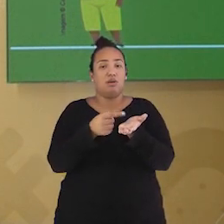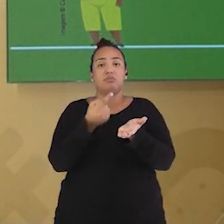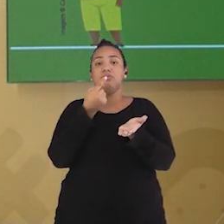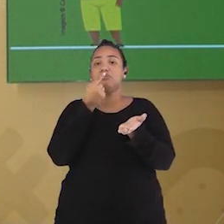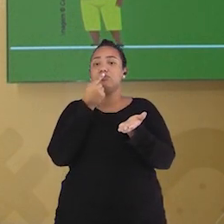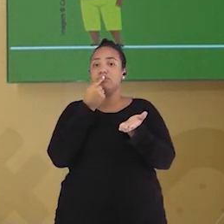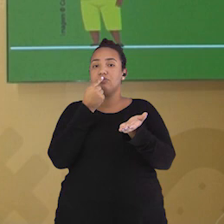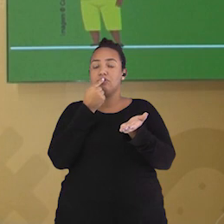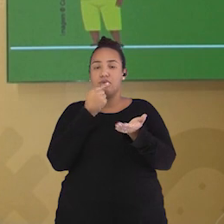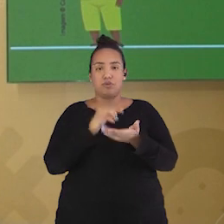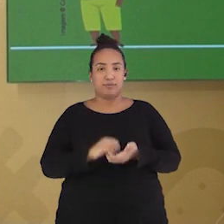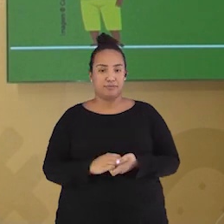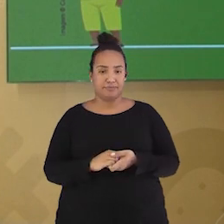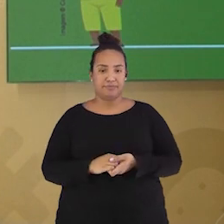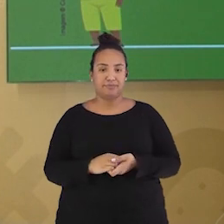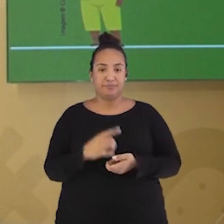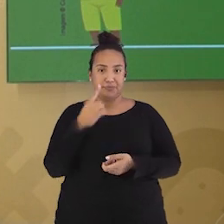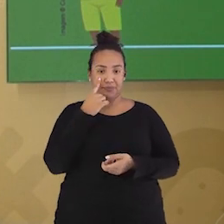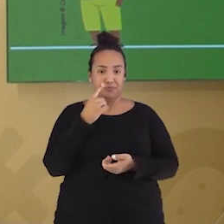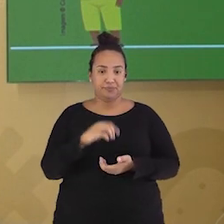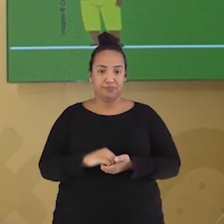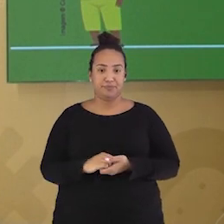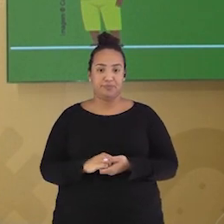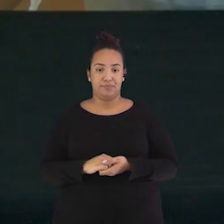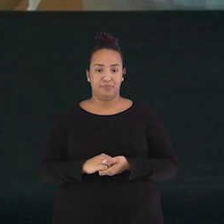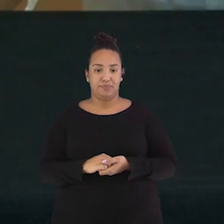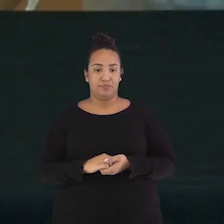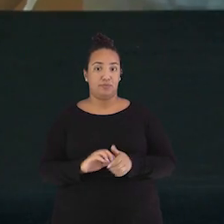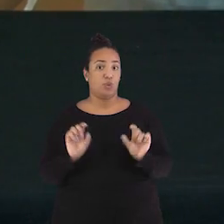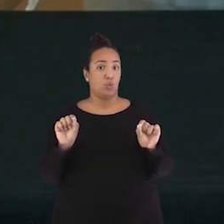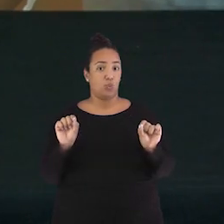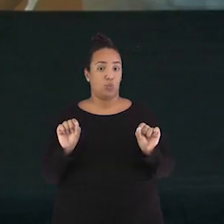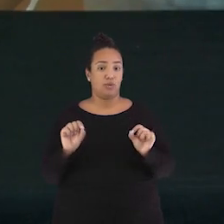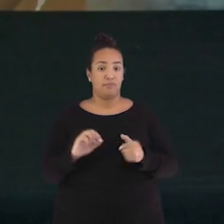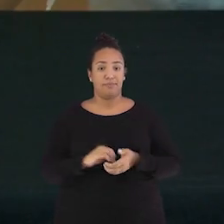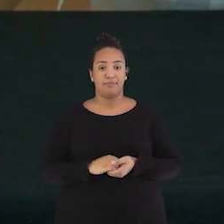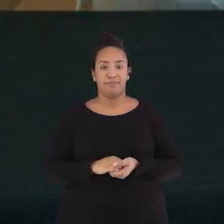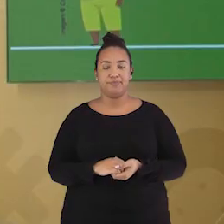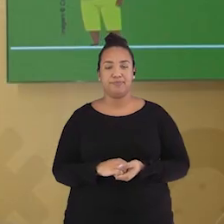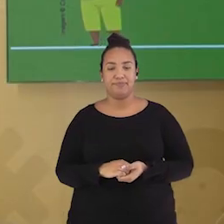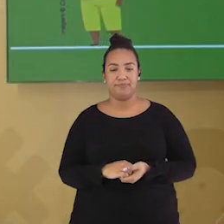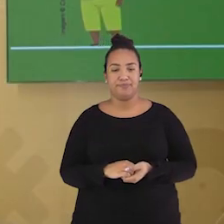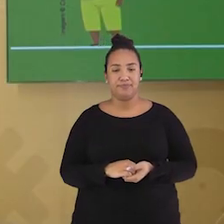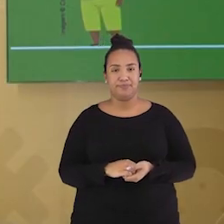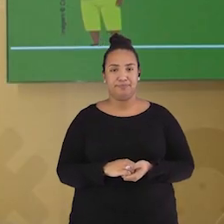dedinho e pôr na boca, tá, gente? Olha só, hein? O que será isso?